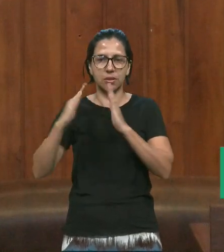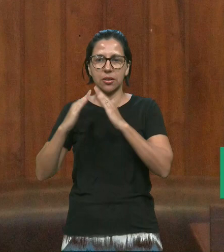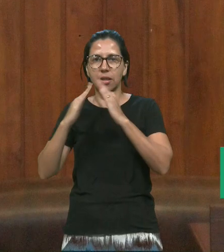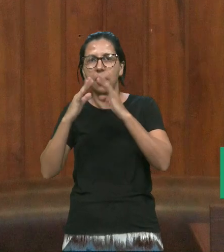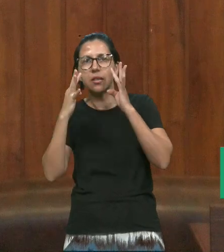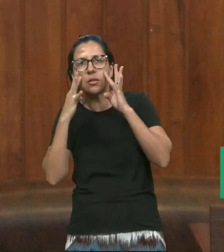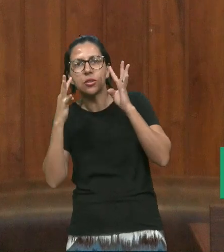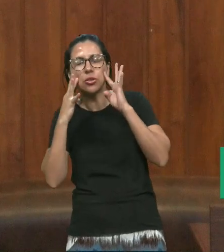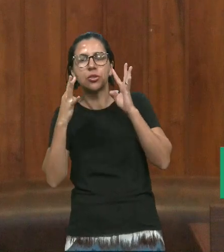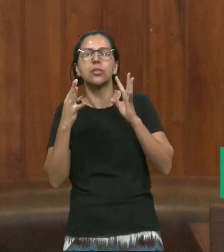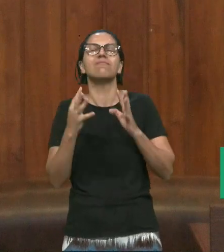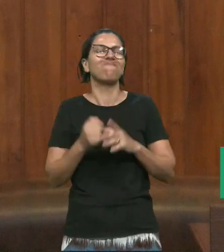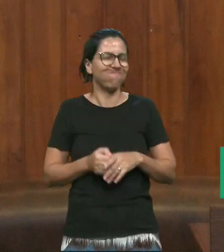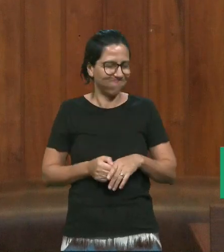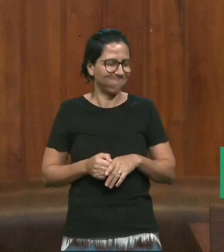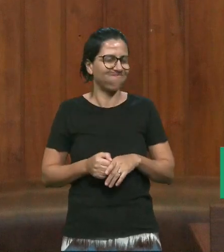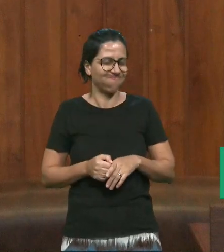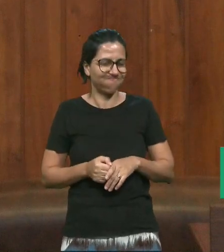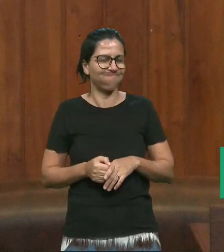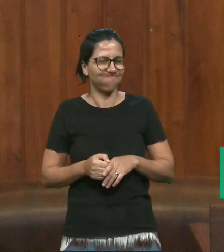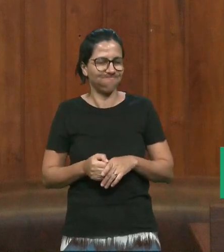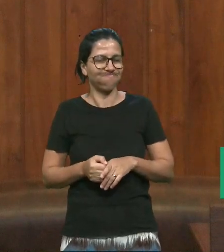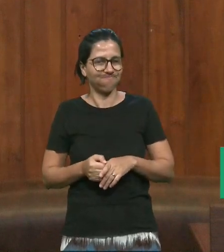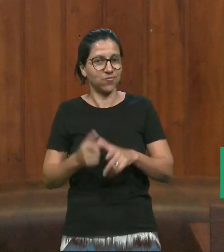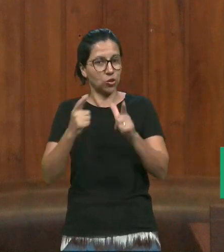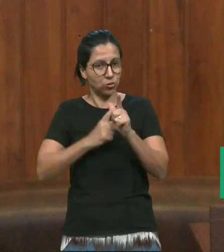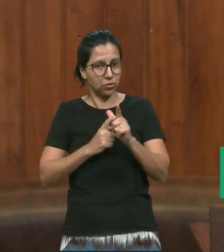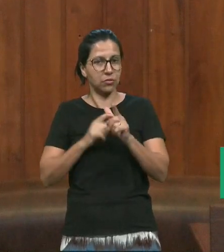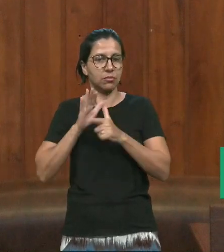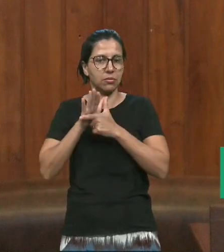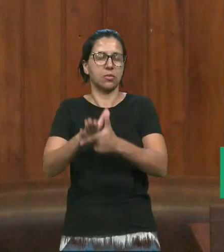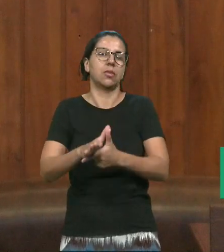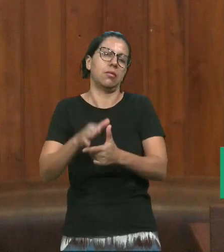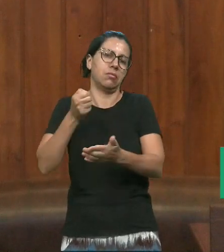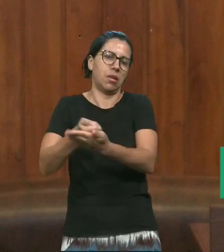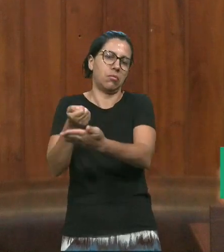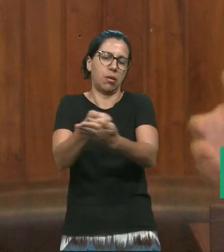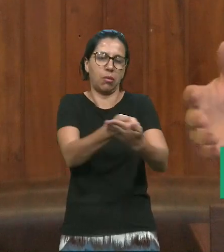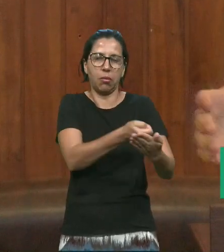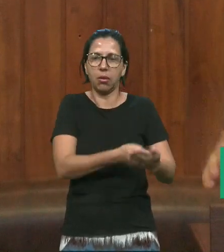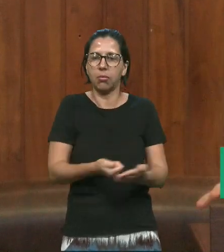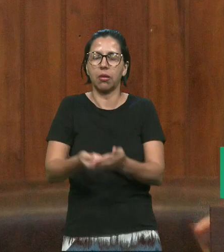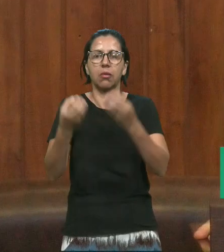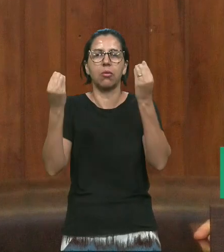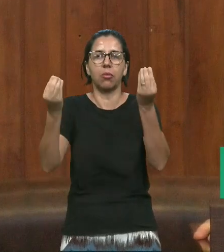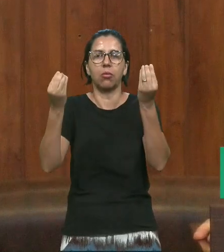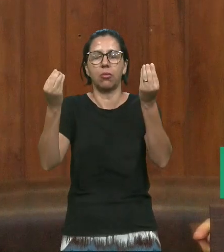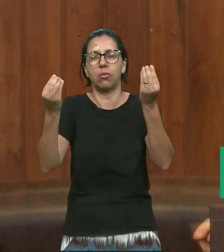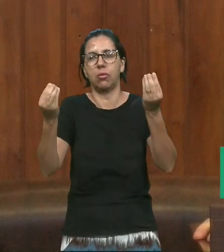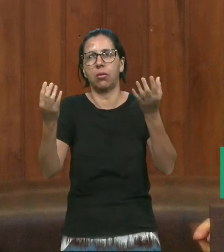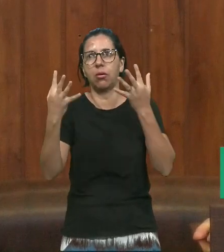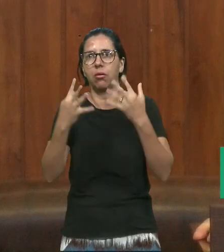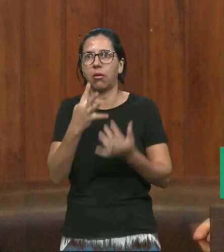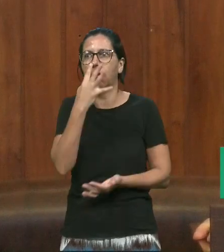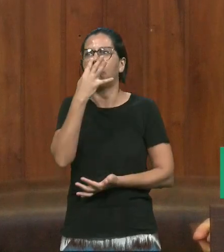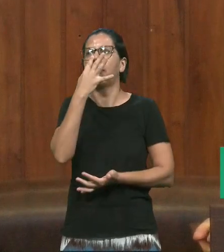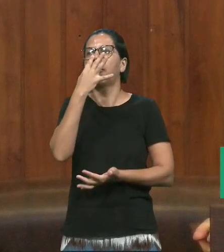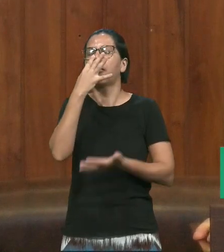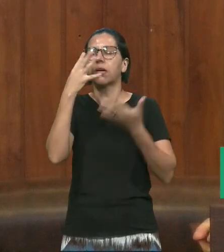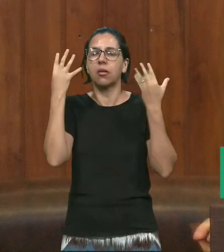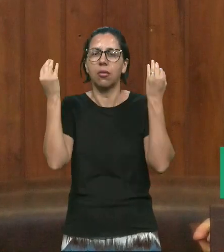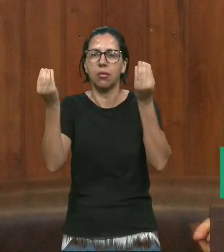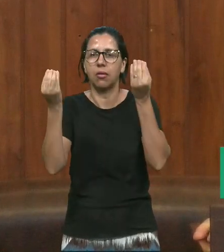vendo, né? Que não é de hoje, né? Pelo amor de Deus, eu tô aqui indignado com essa